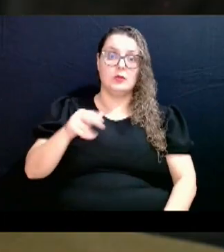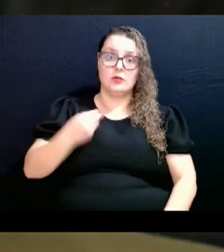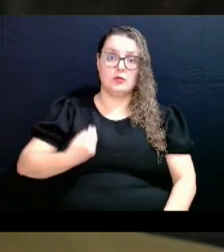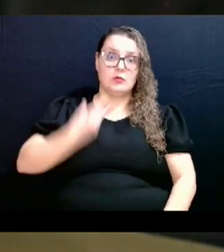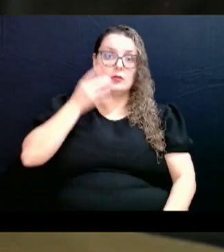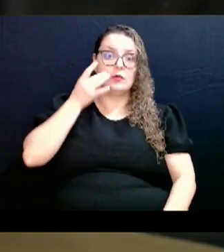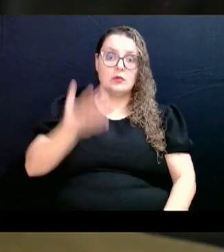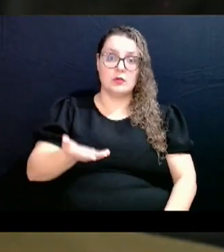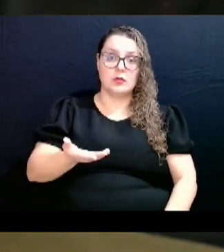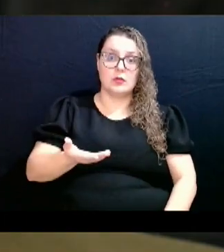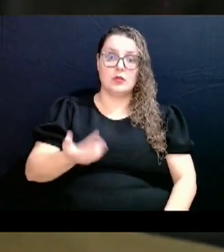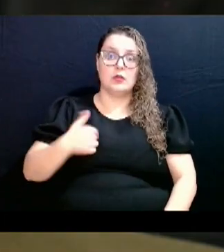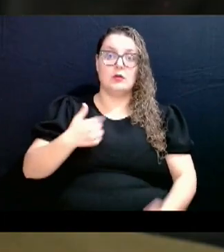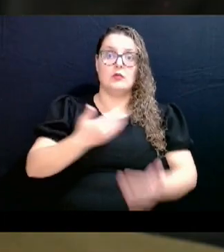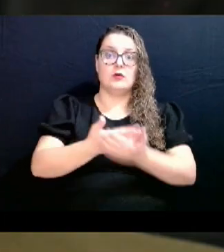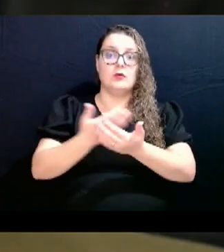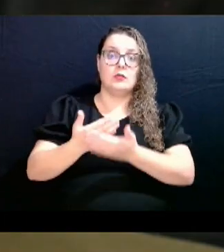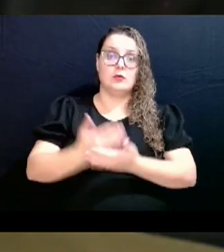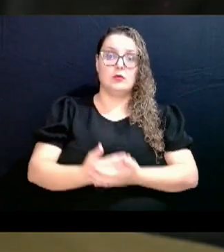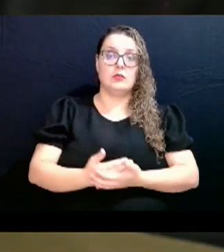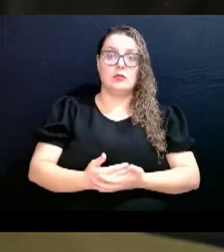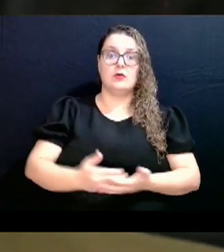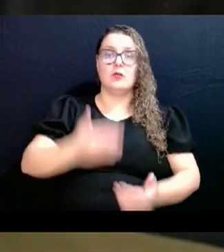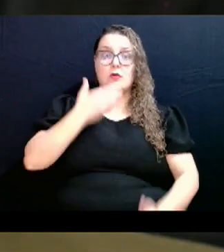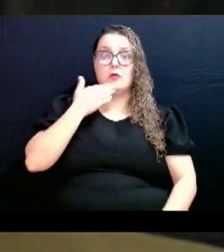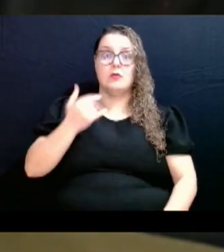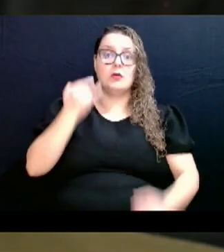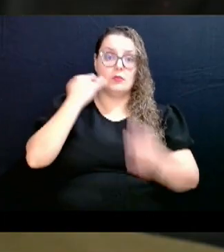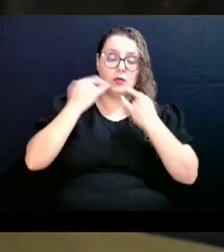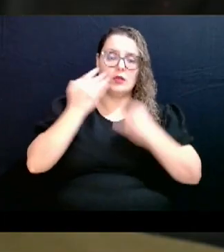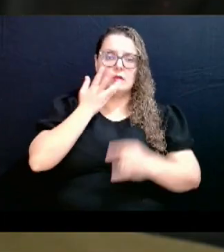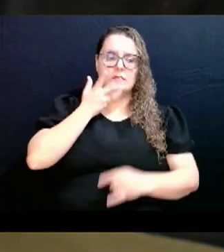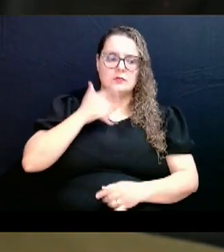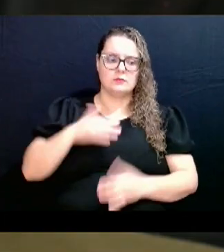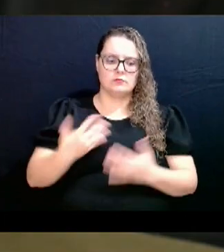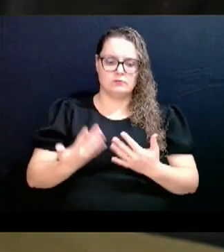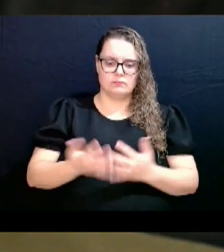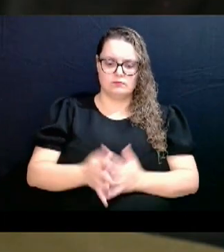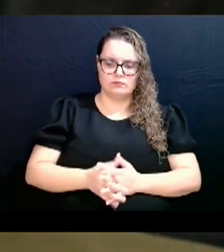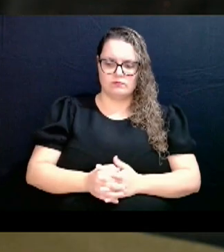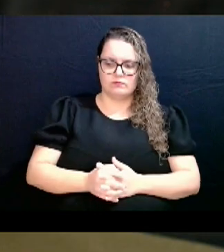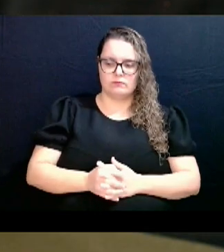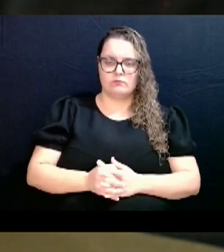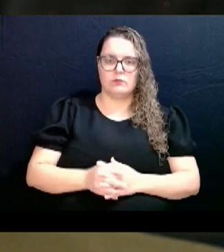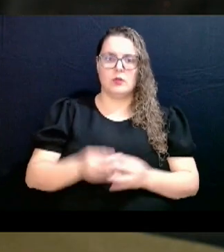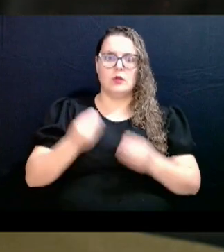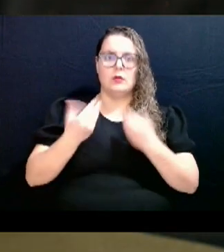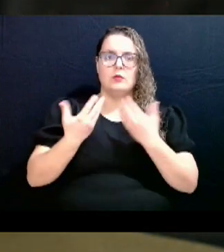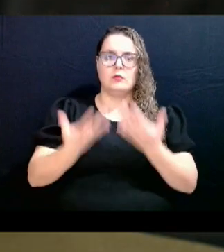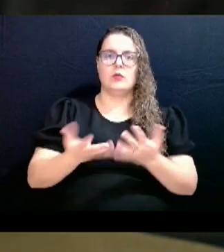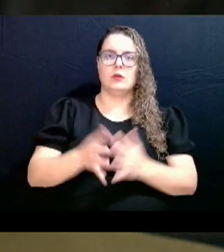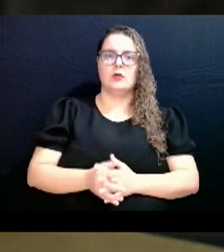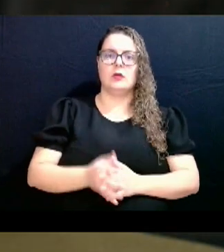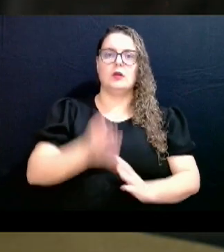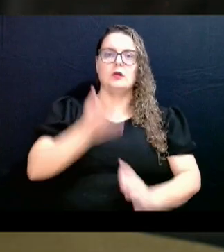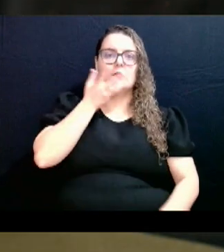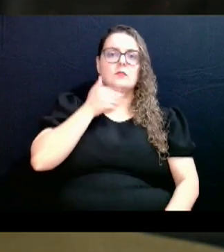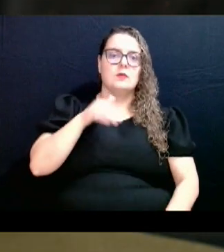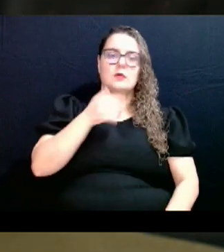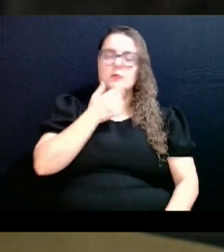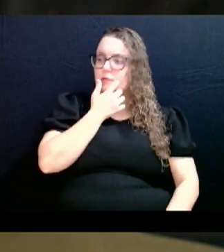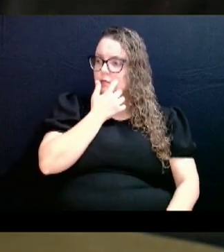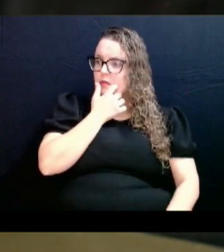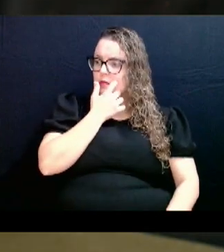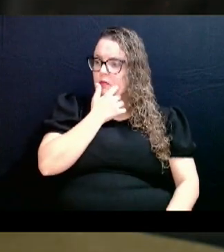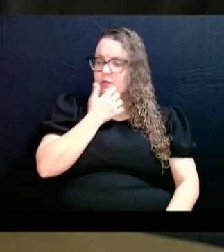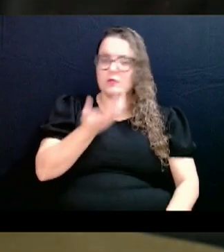Aí eu vi esse ponto do melhor interesse da criança, eu falei, gente, mas como é que pode isso, né? A criança é uma criança, de repente, uma criança que nem não entende,